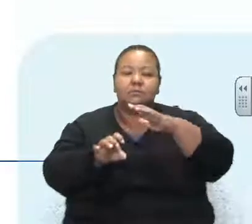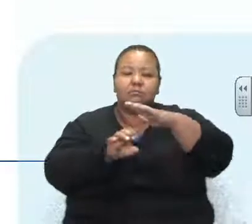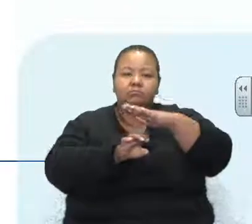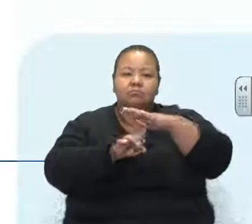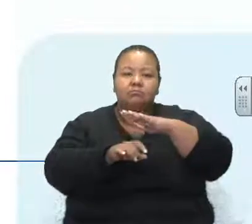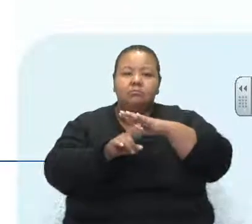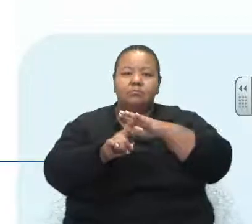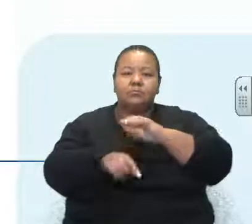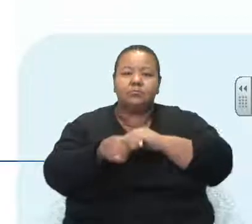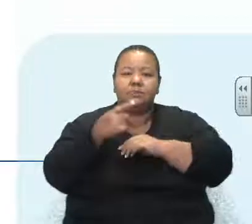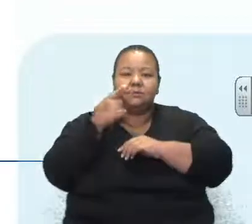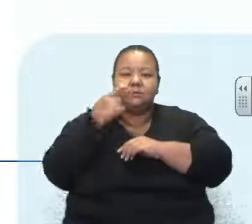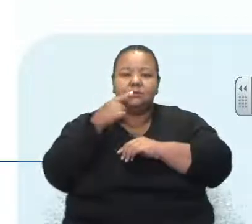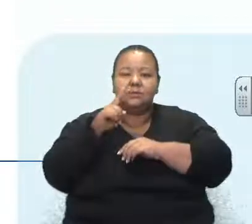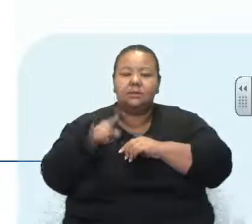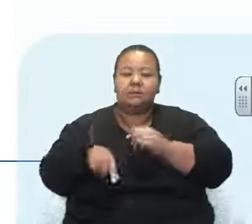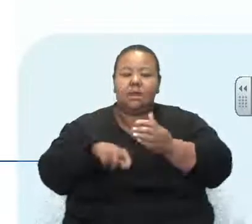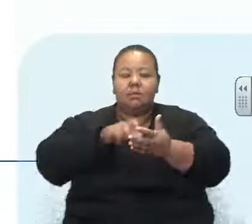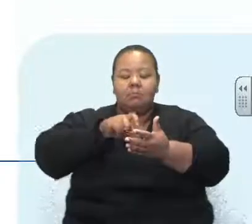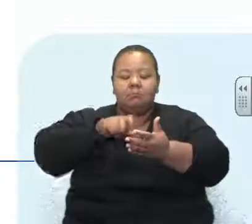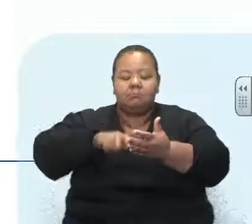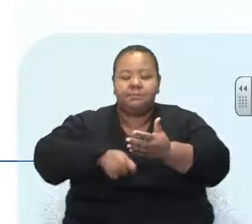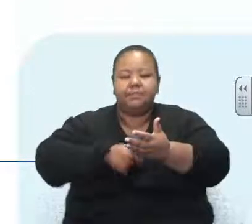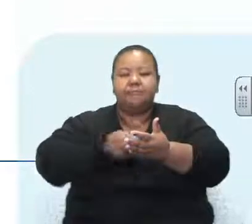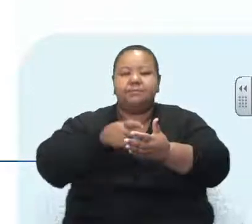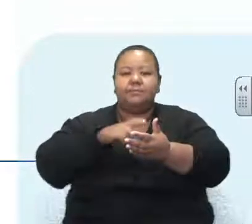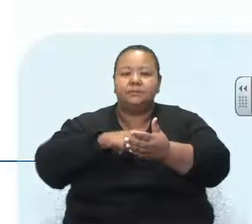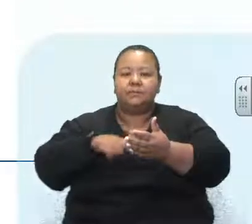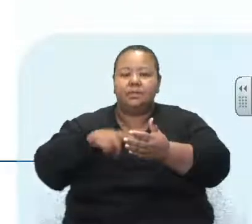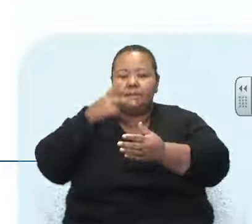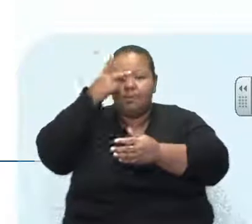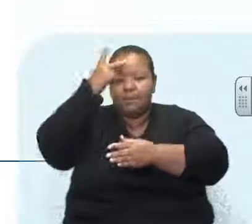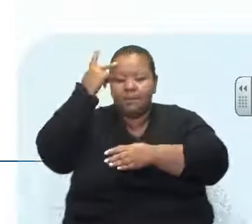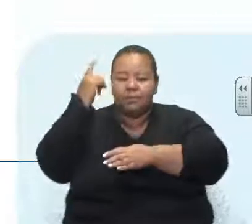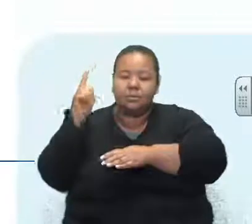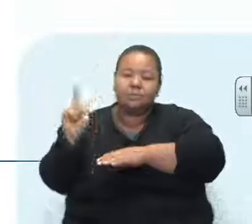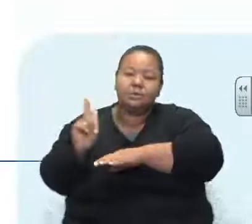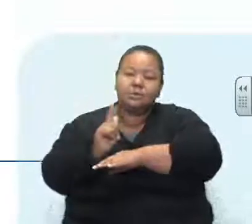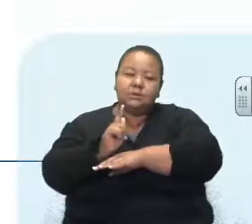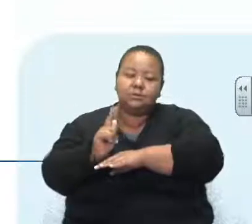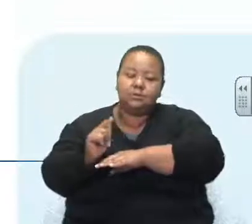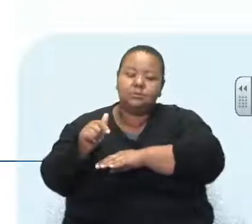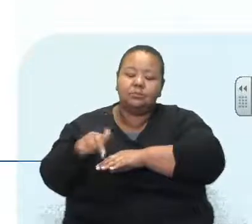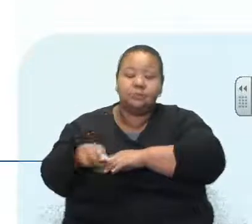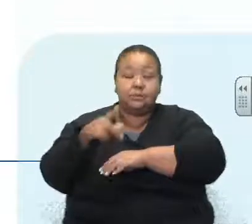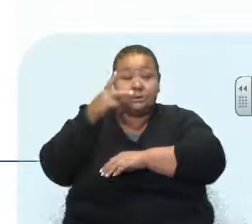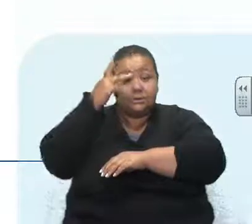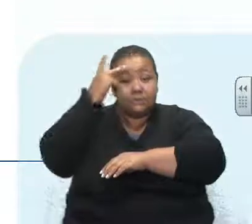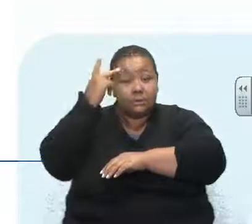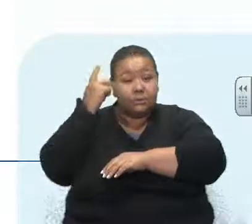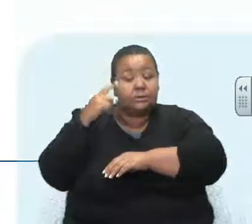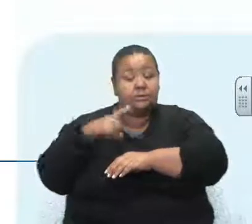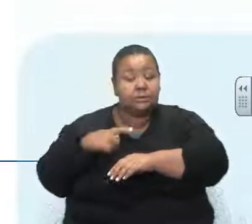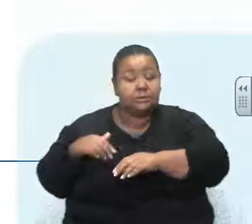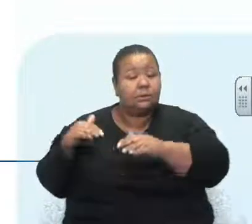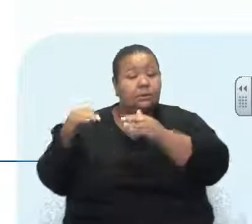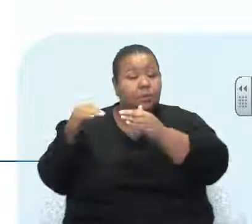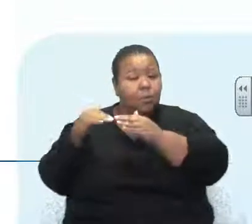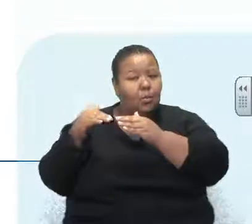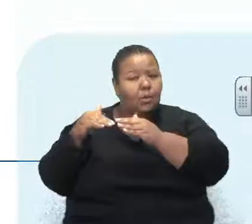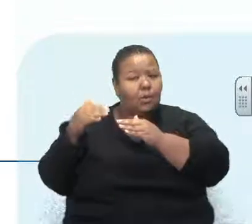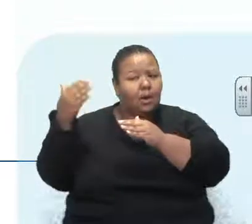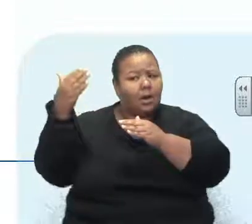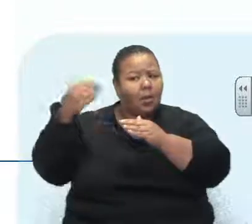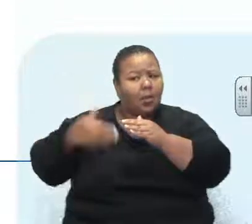organização e eles têm que ser ratificados, ou seja, o gestor, aqueles que estão envolvidos, têm que concordar,